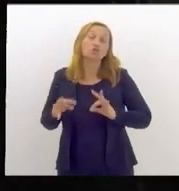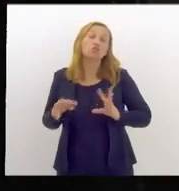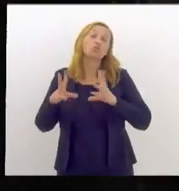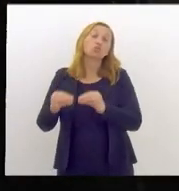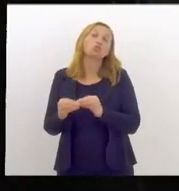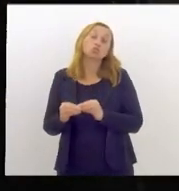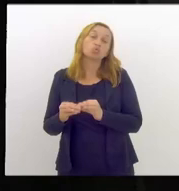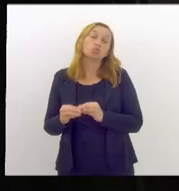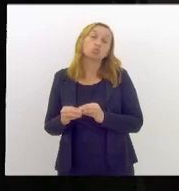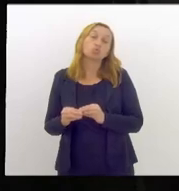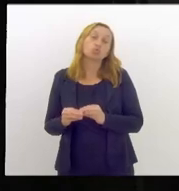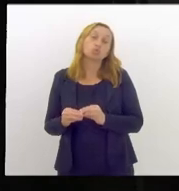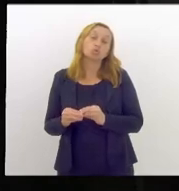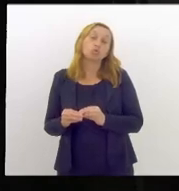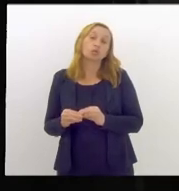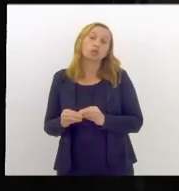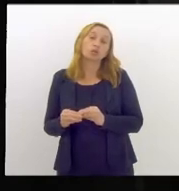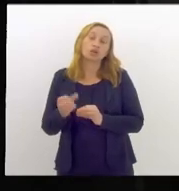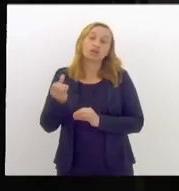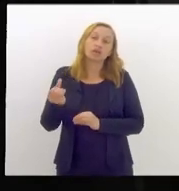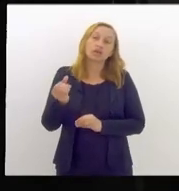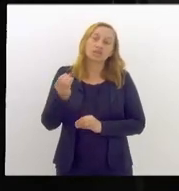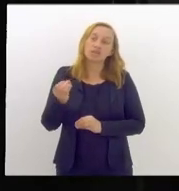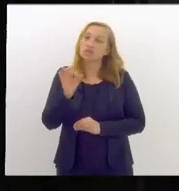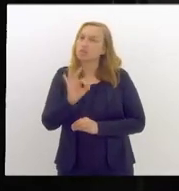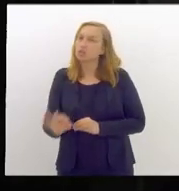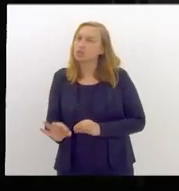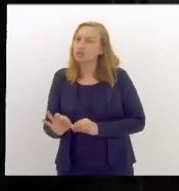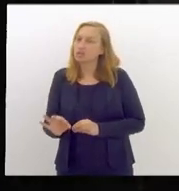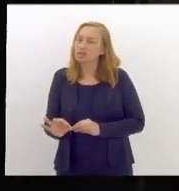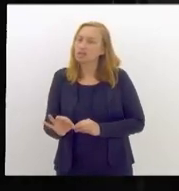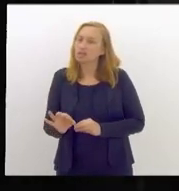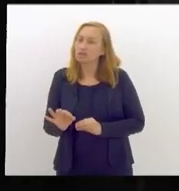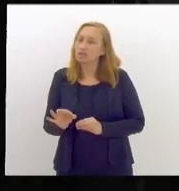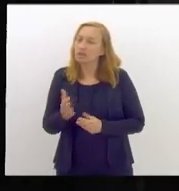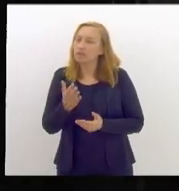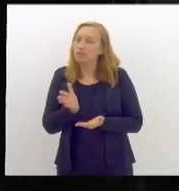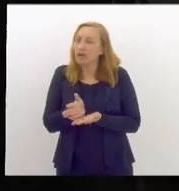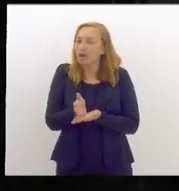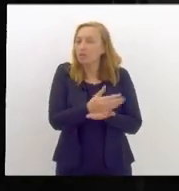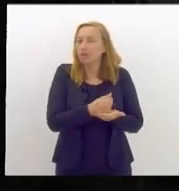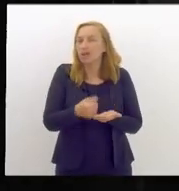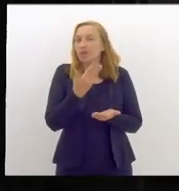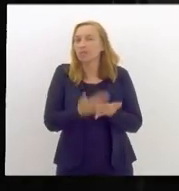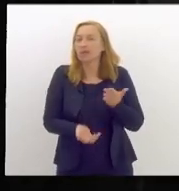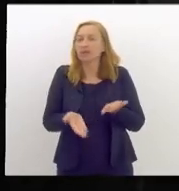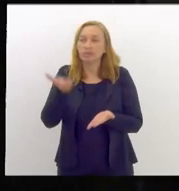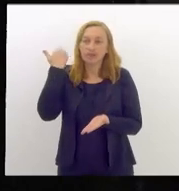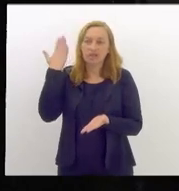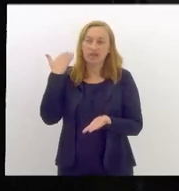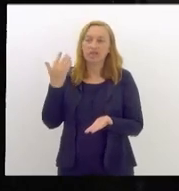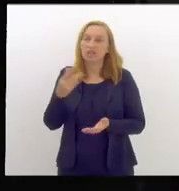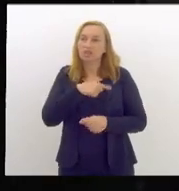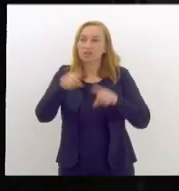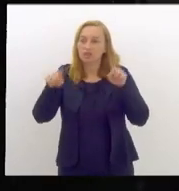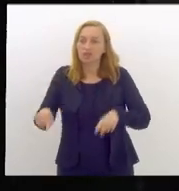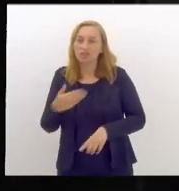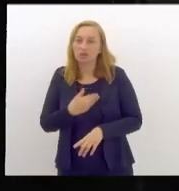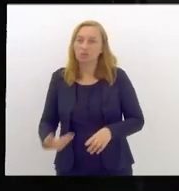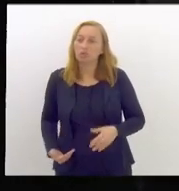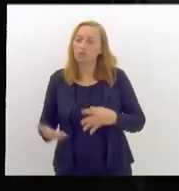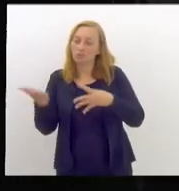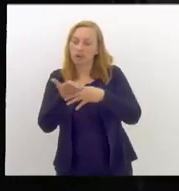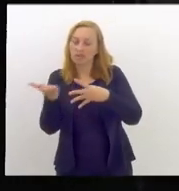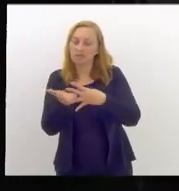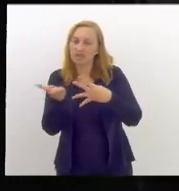de um só de um só golpe 60 e poucos por cento para recuperar as pernas do governador e os servidores têm que fazer uma longa